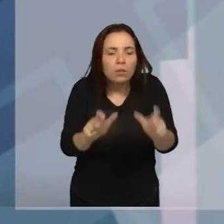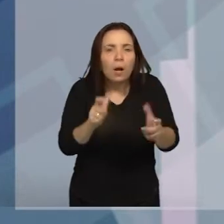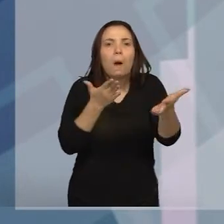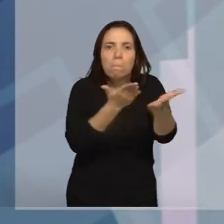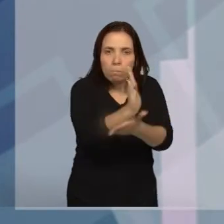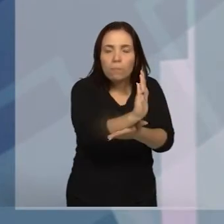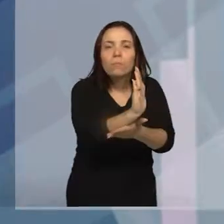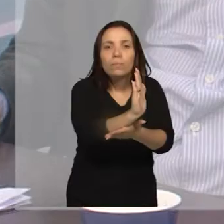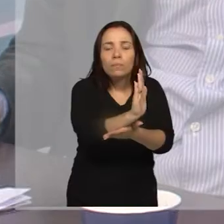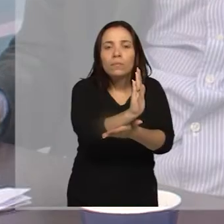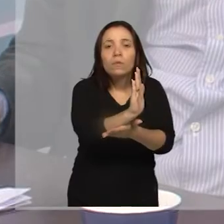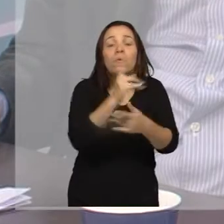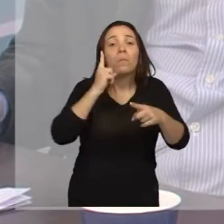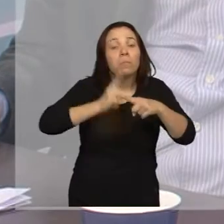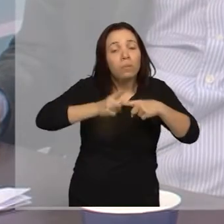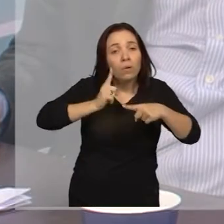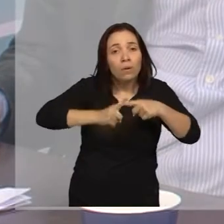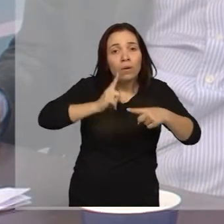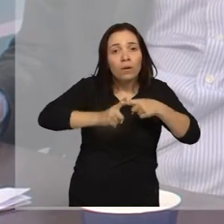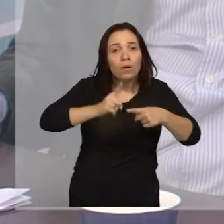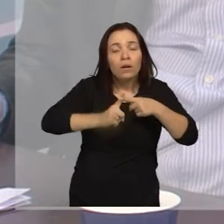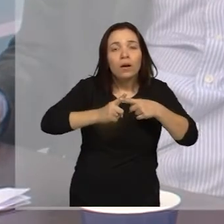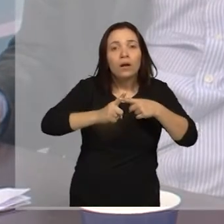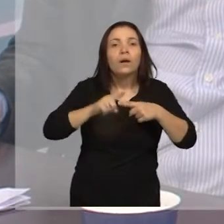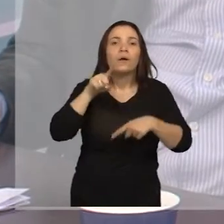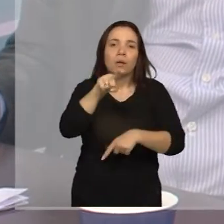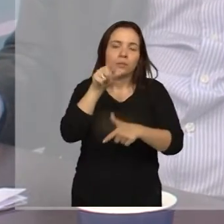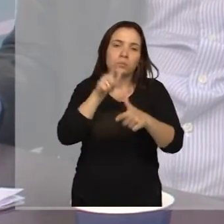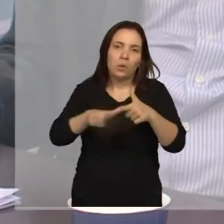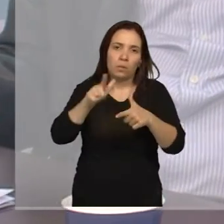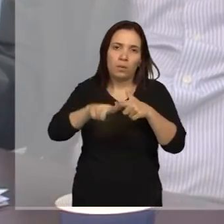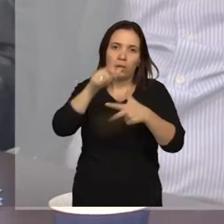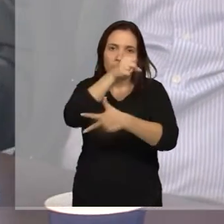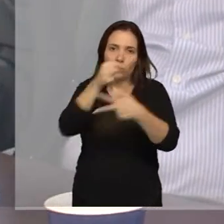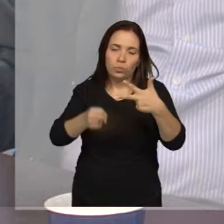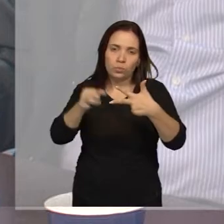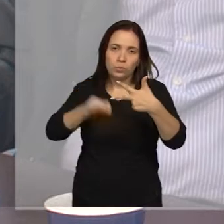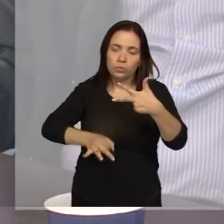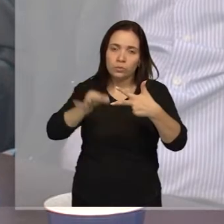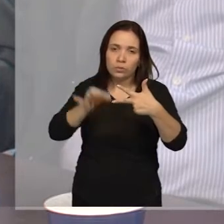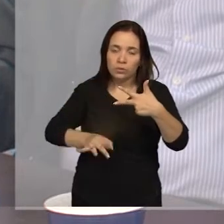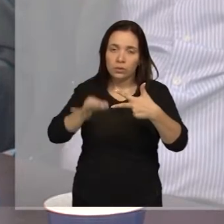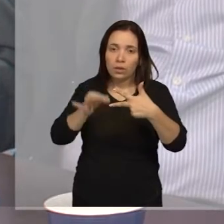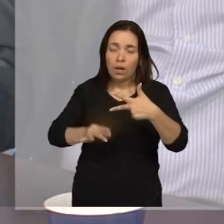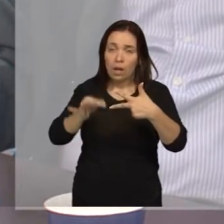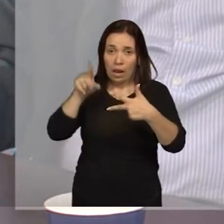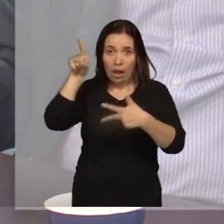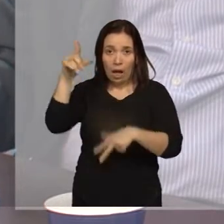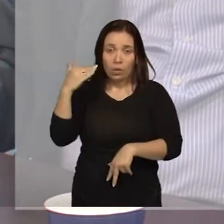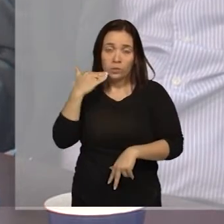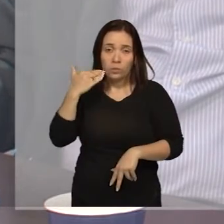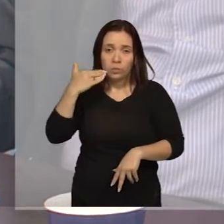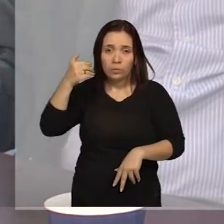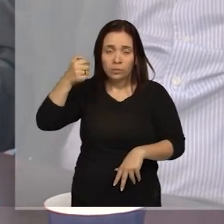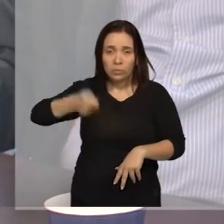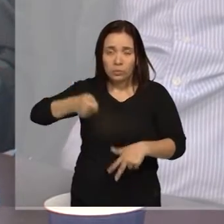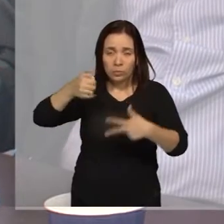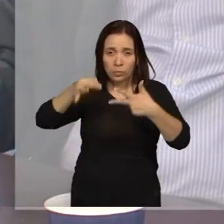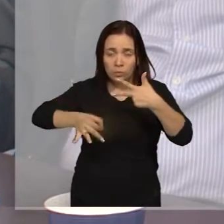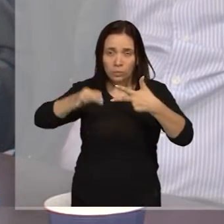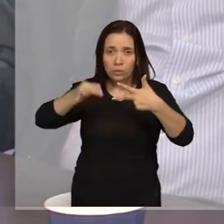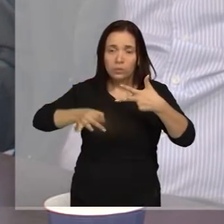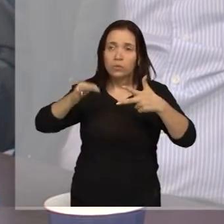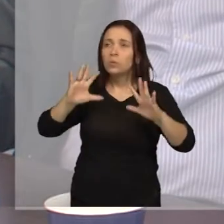Né? Porque esse é o problema do judiciário brasileiro. Não tem nenhuma instituição no